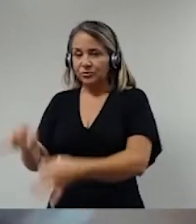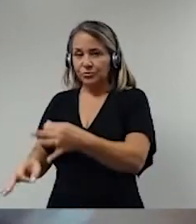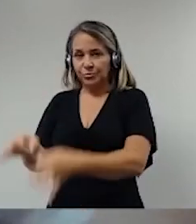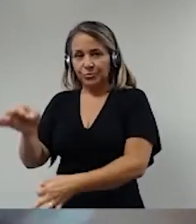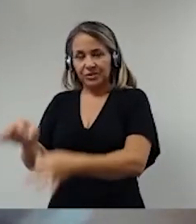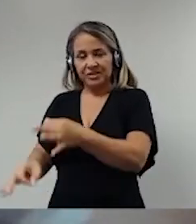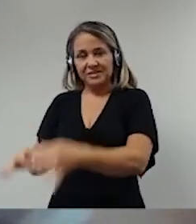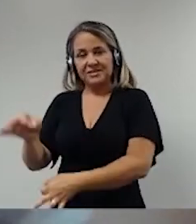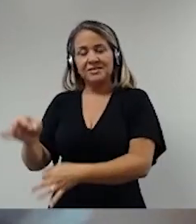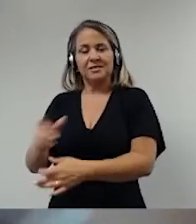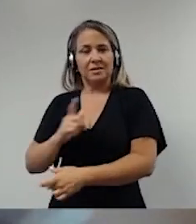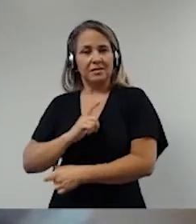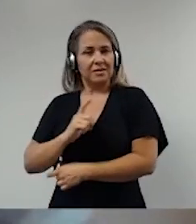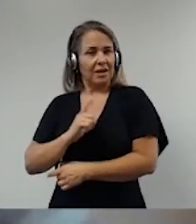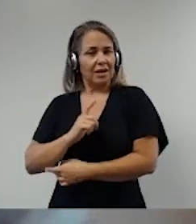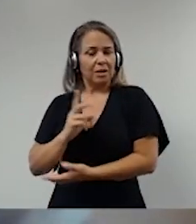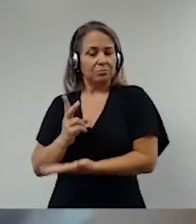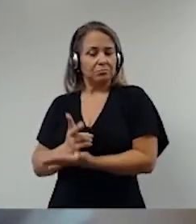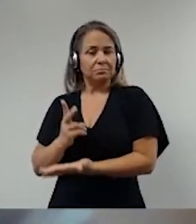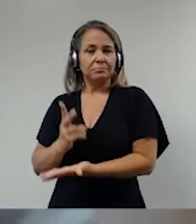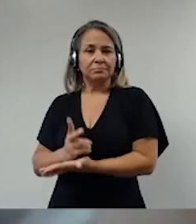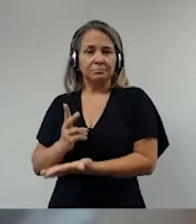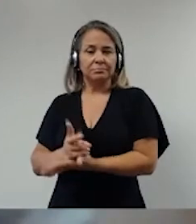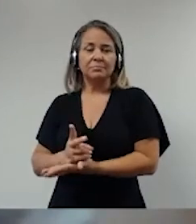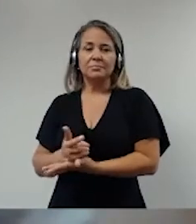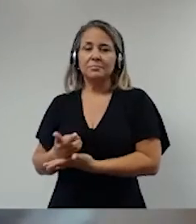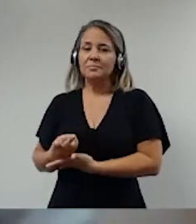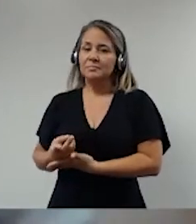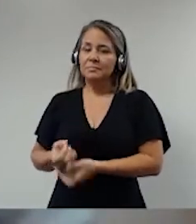juízes tenham uma ampla